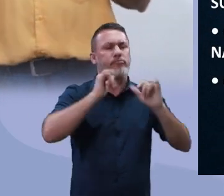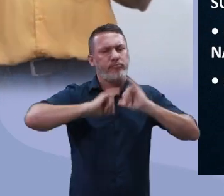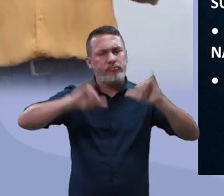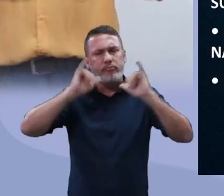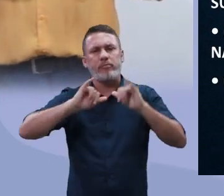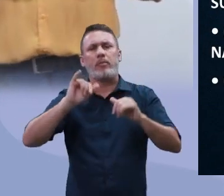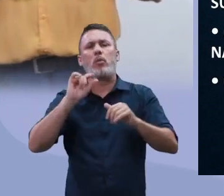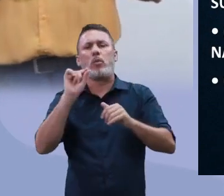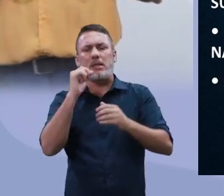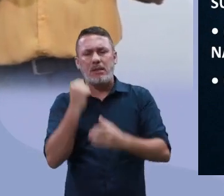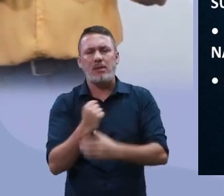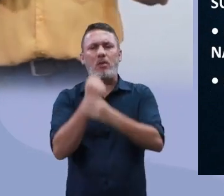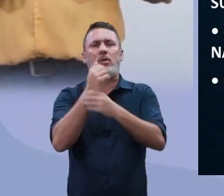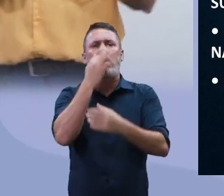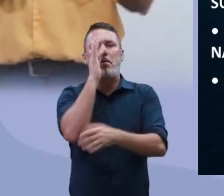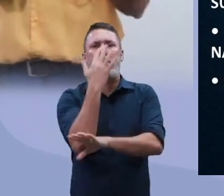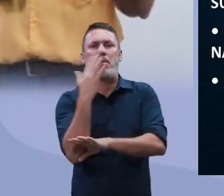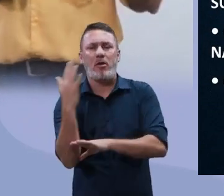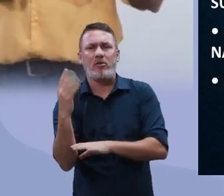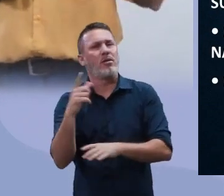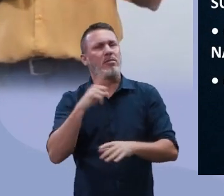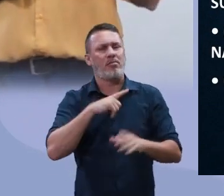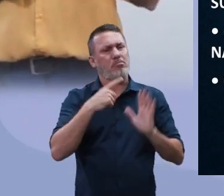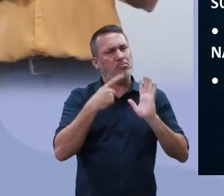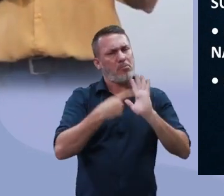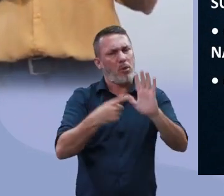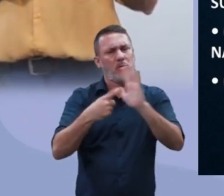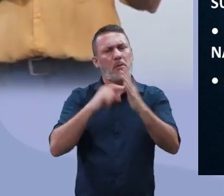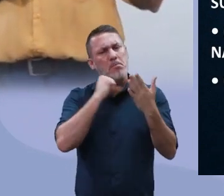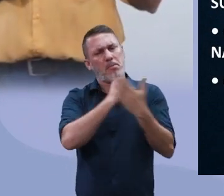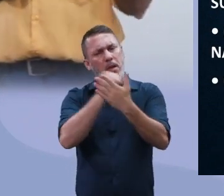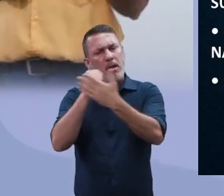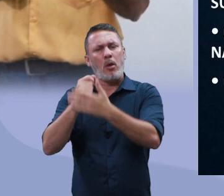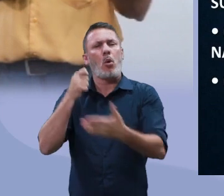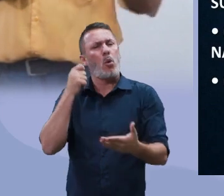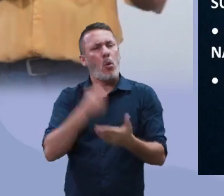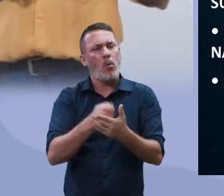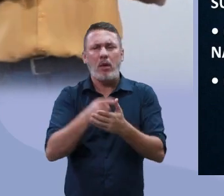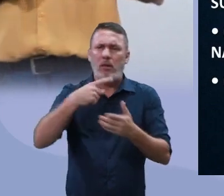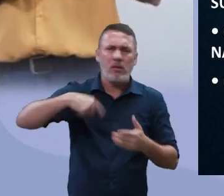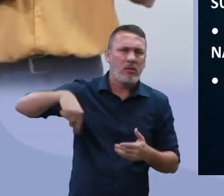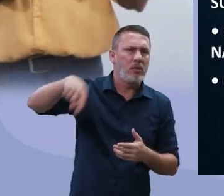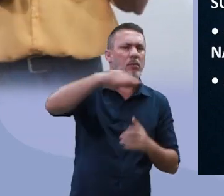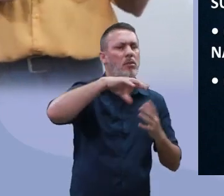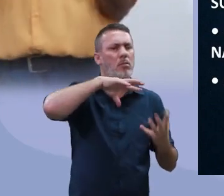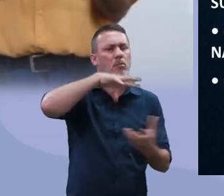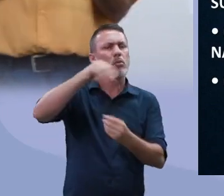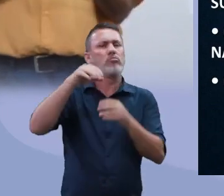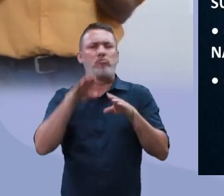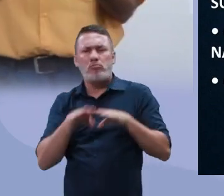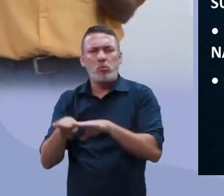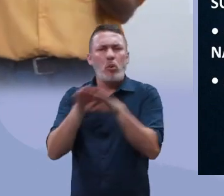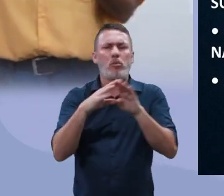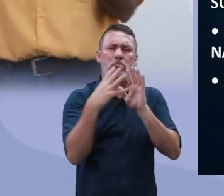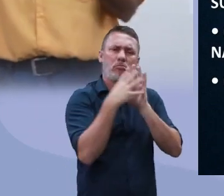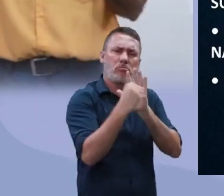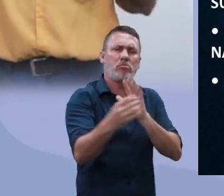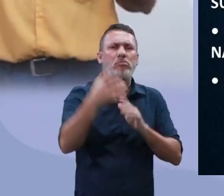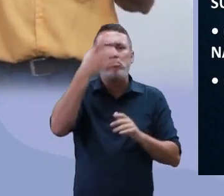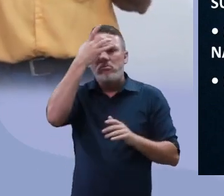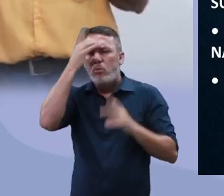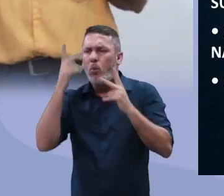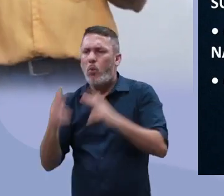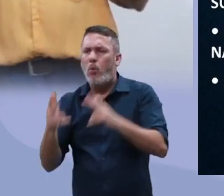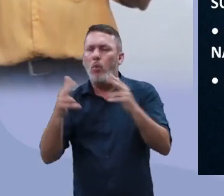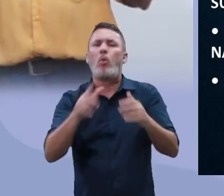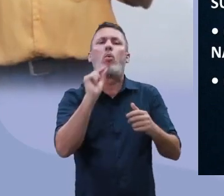por exemplo, vamos dizer assim, máximas, né, como se fossem aí ditados, né, tendências. Temos a questão do